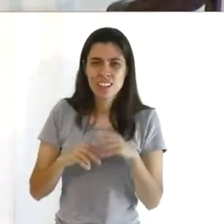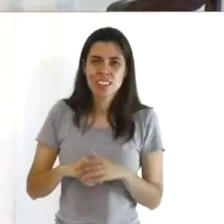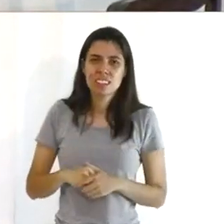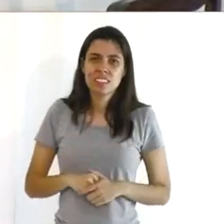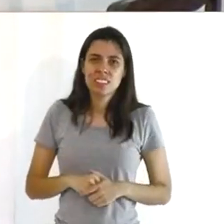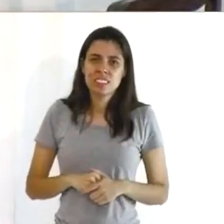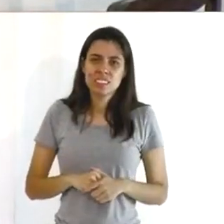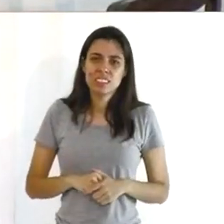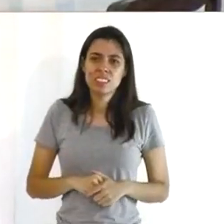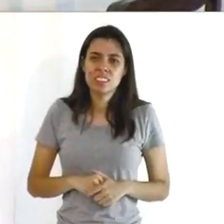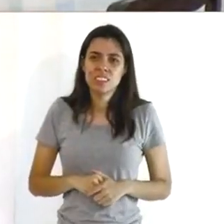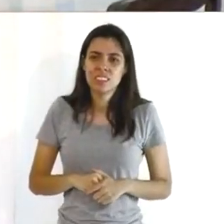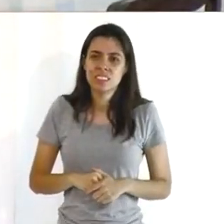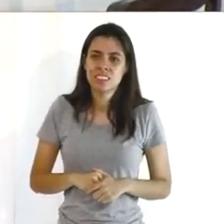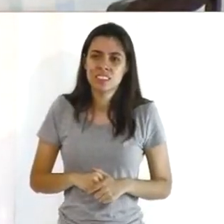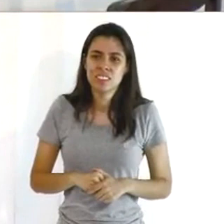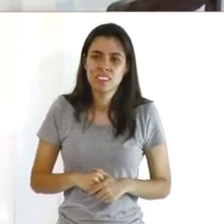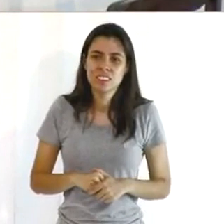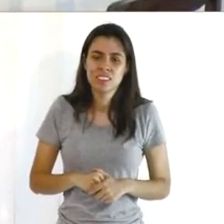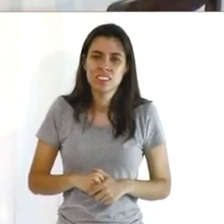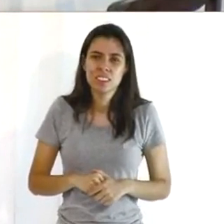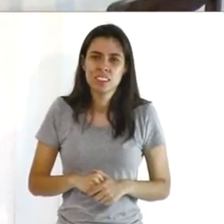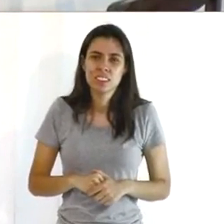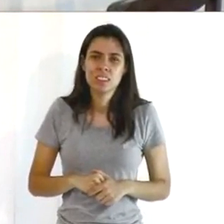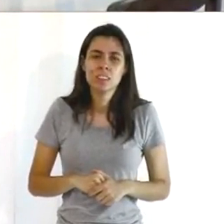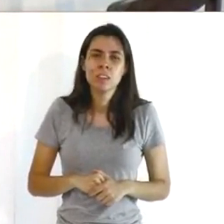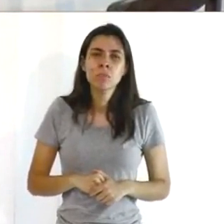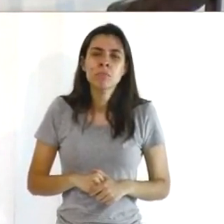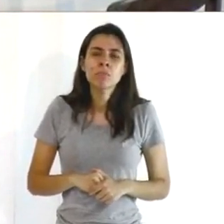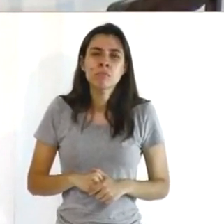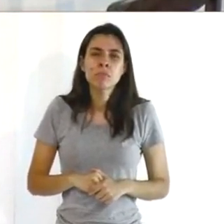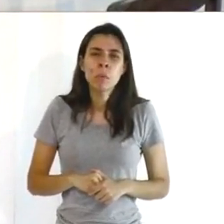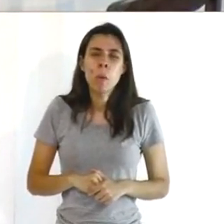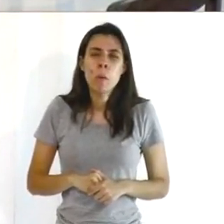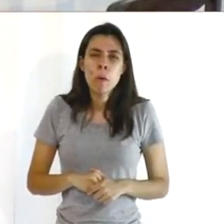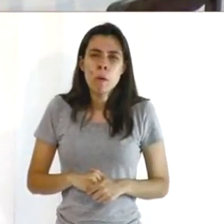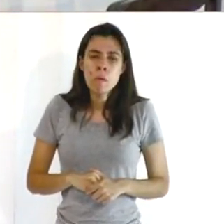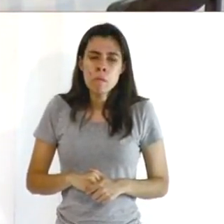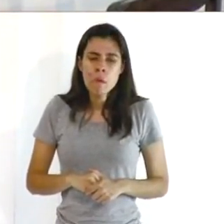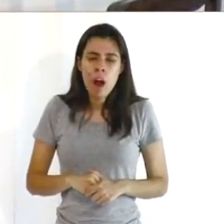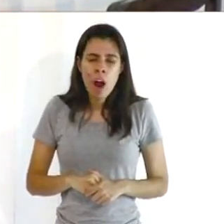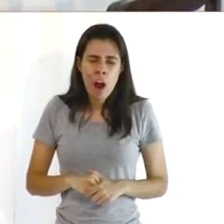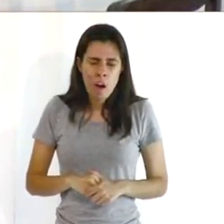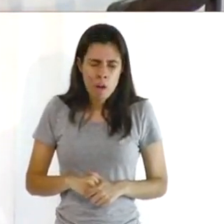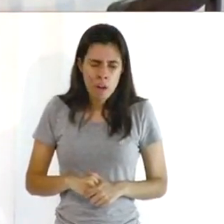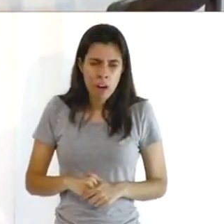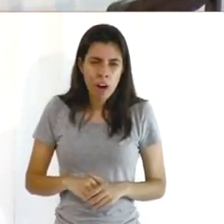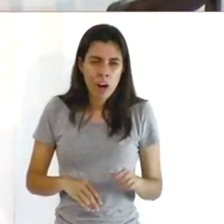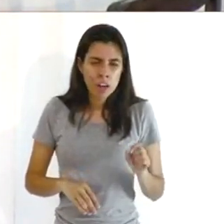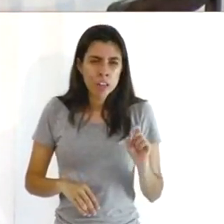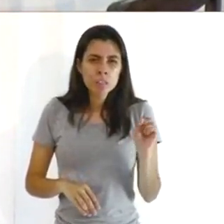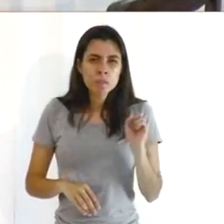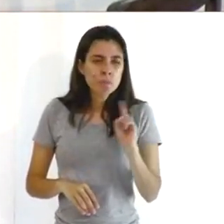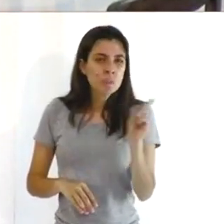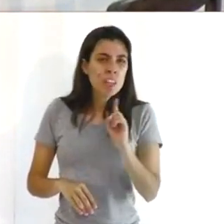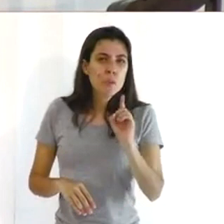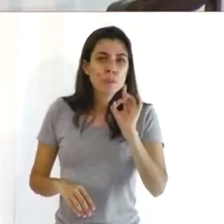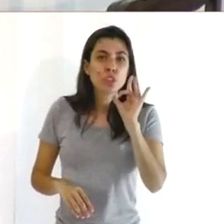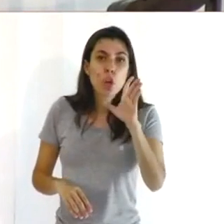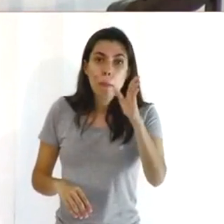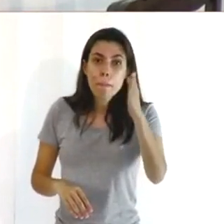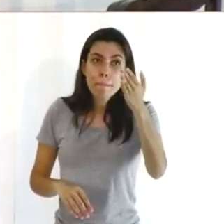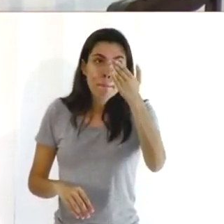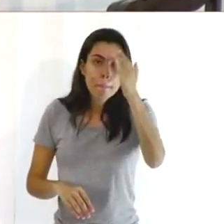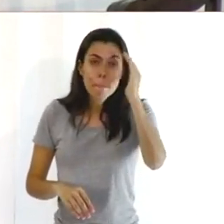Eu não estou aqui com isso só trazendo uma mensagem triunfalista, não é só mais um pensamento positivista, não, é a verdade do